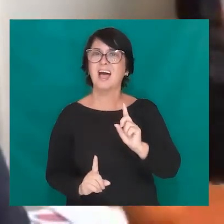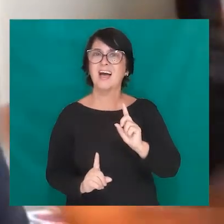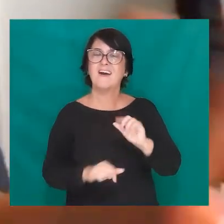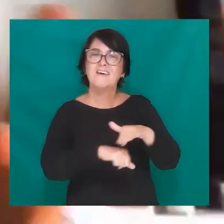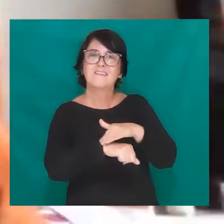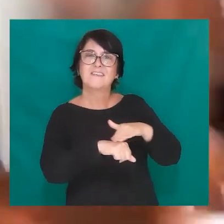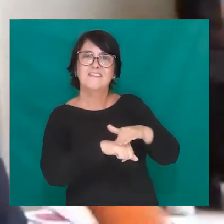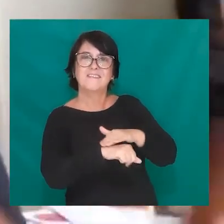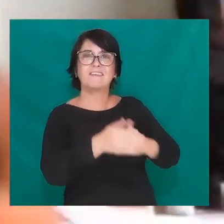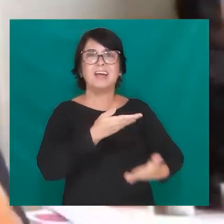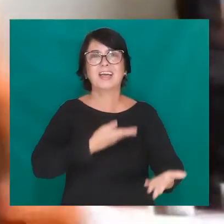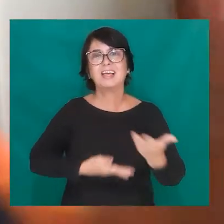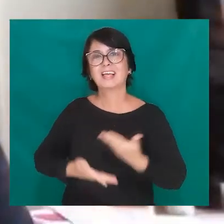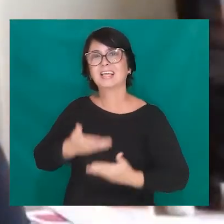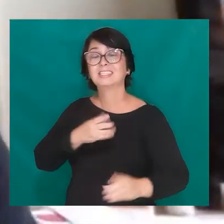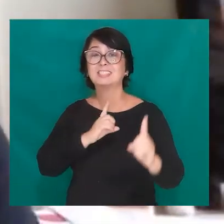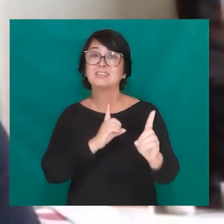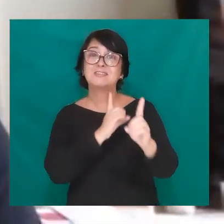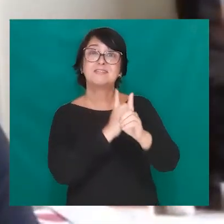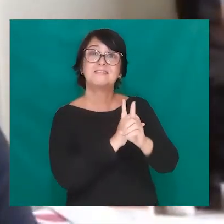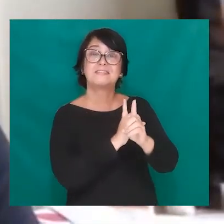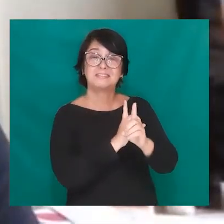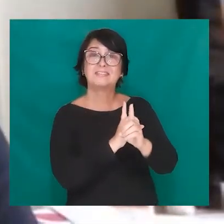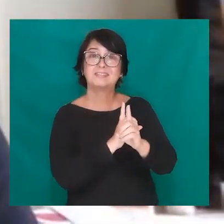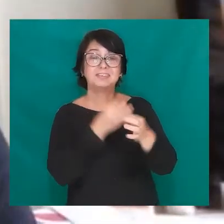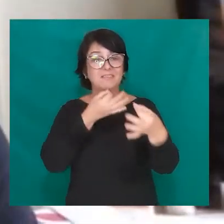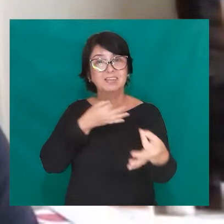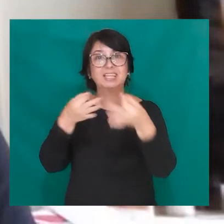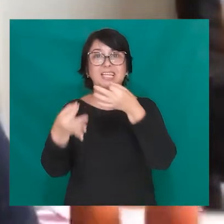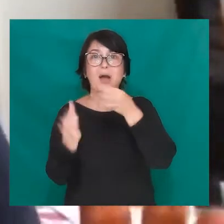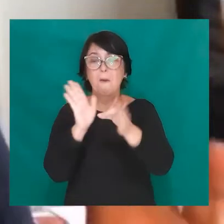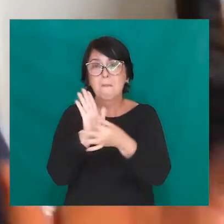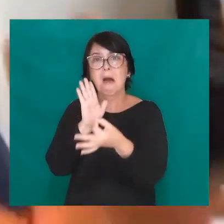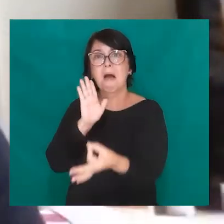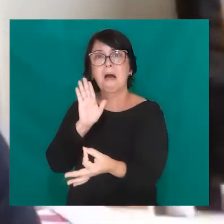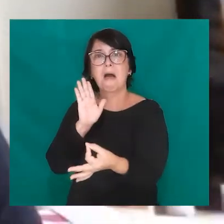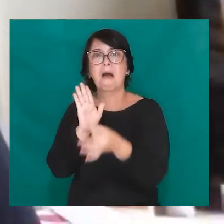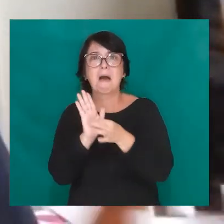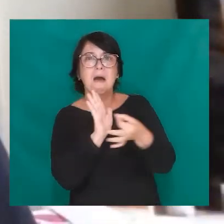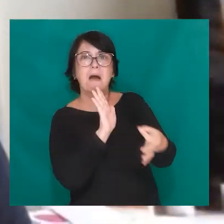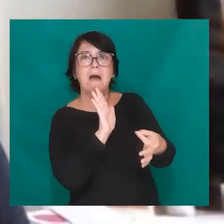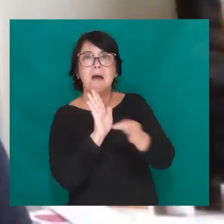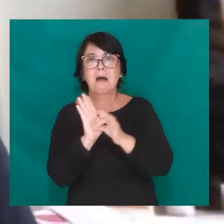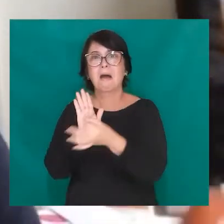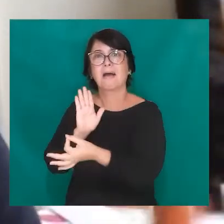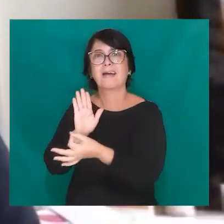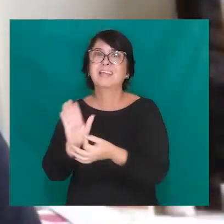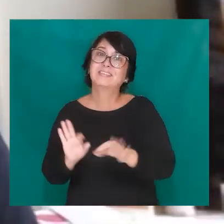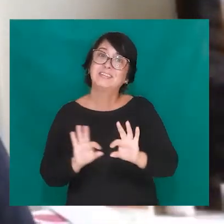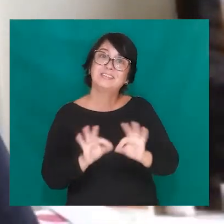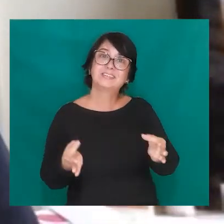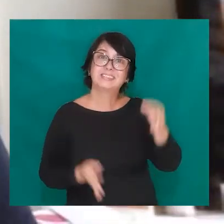menos, a gente se encontra, se entende, assim, muito nesse sentido de cada um dar sua contribuição para ali, e fica uma